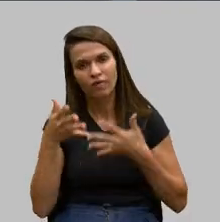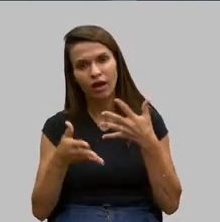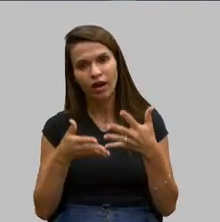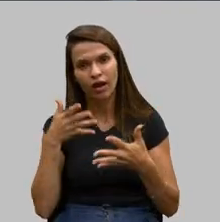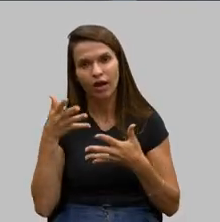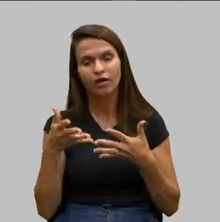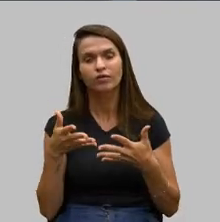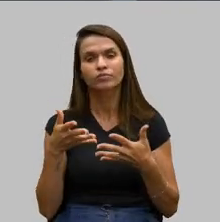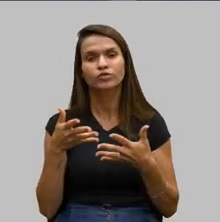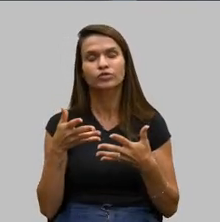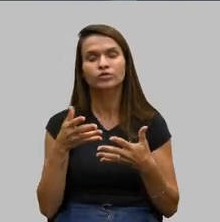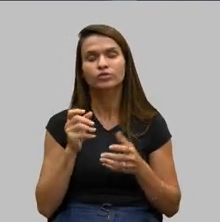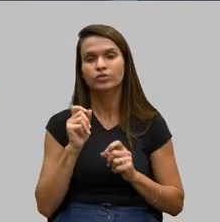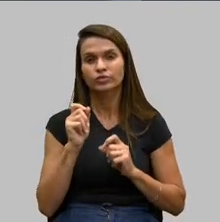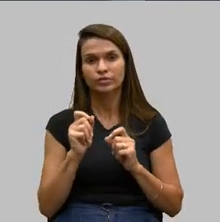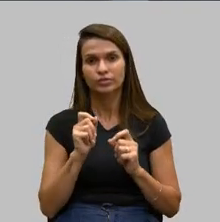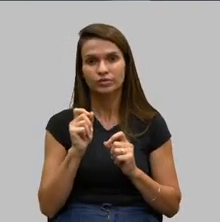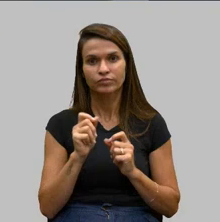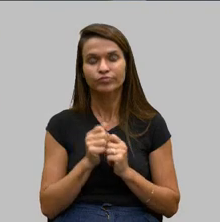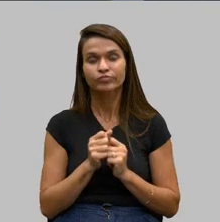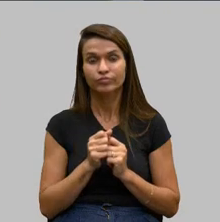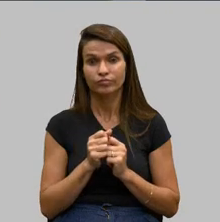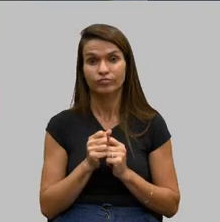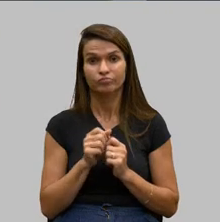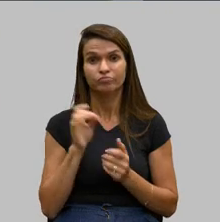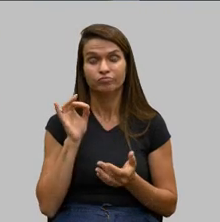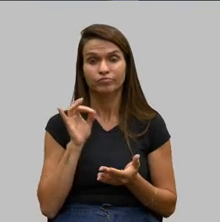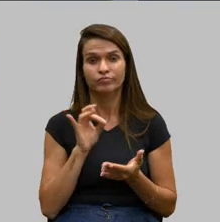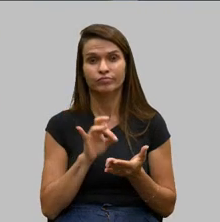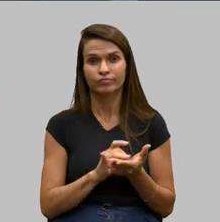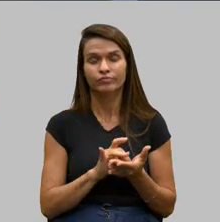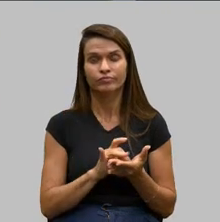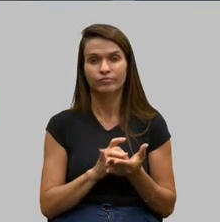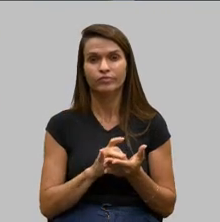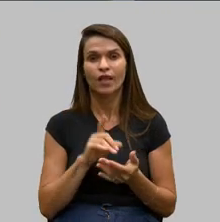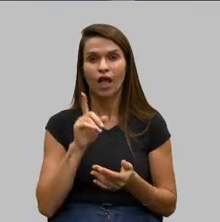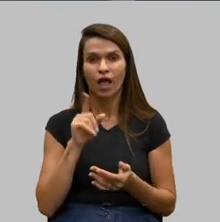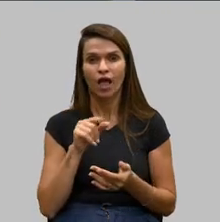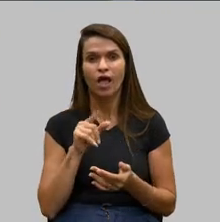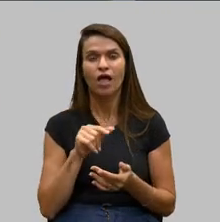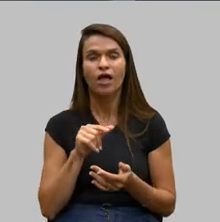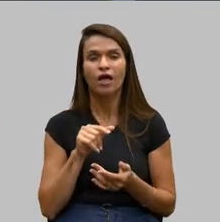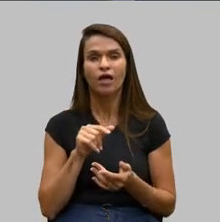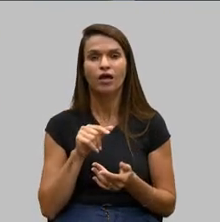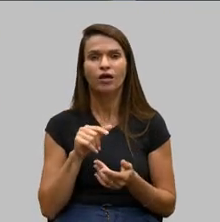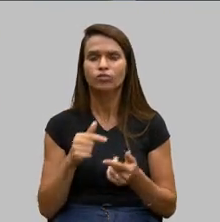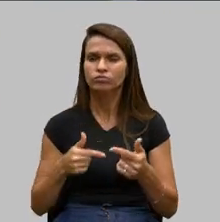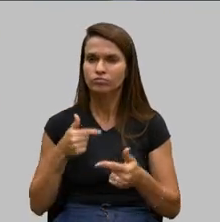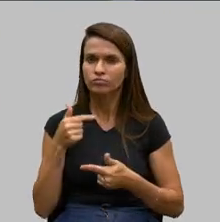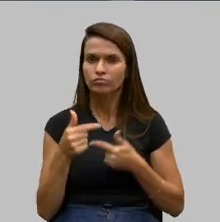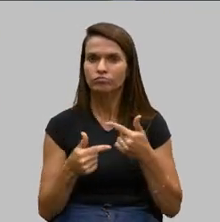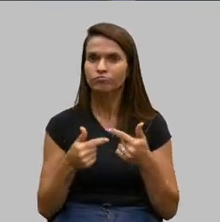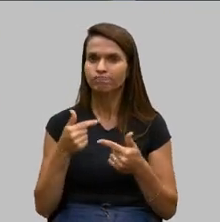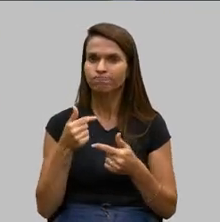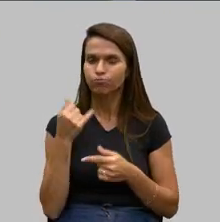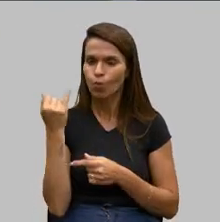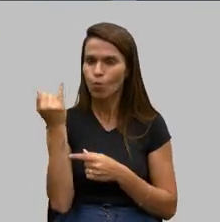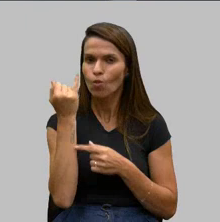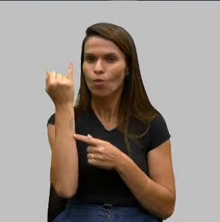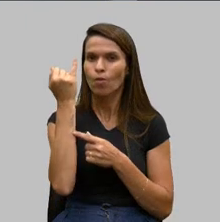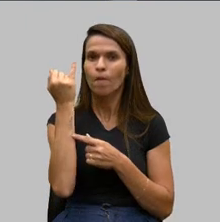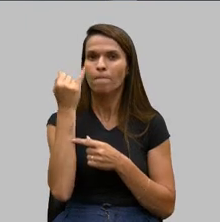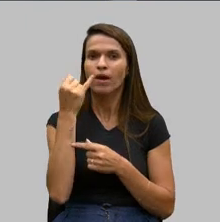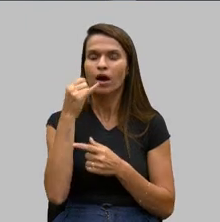nossas falas e e de fato é um serviço de grande importância para o idoso em